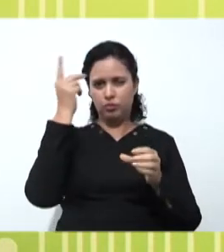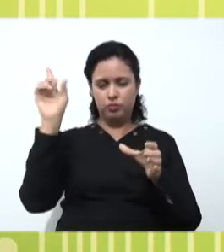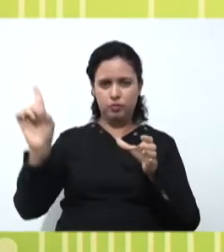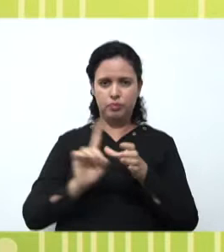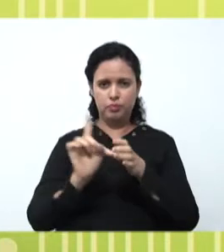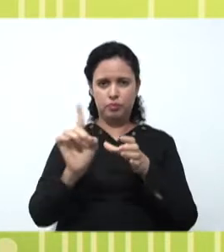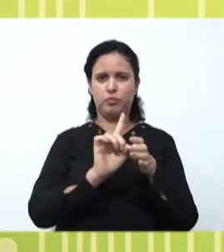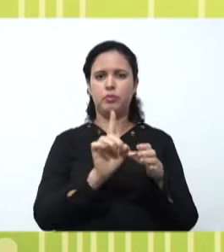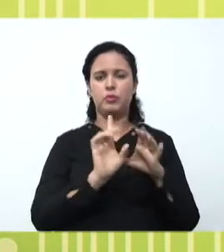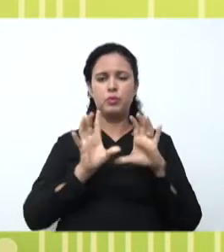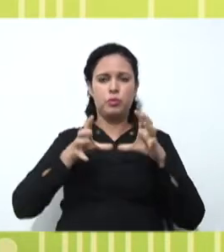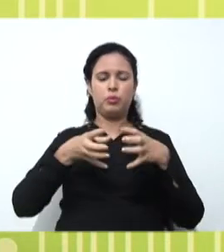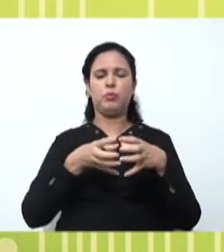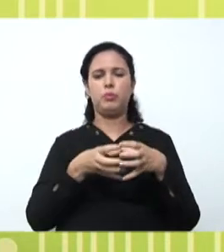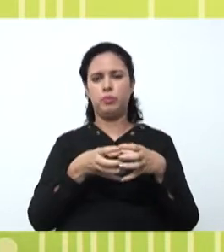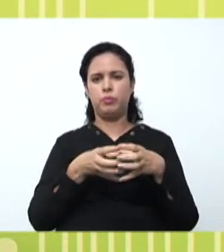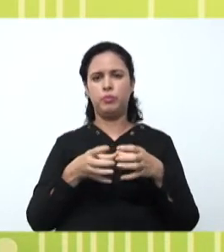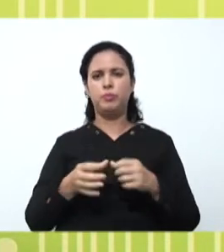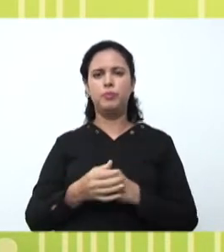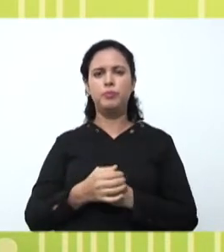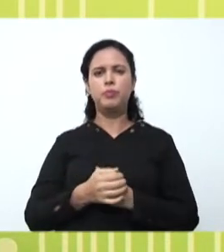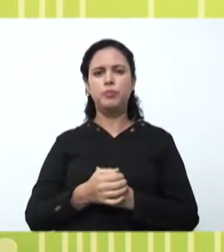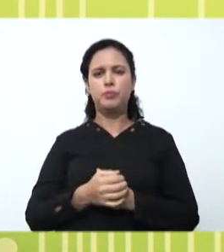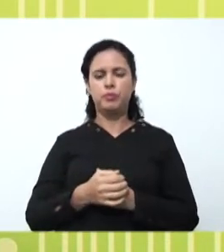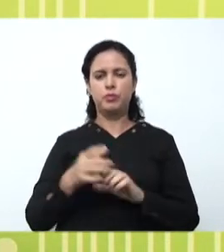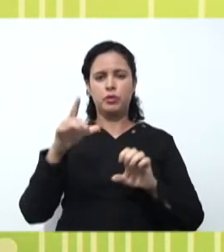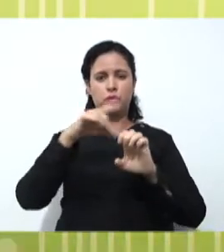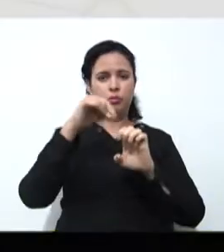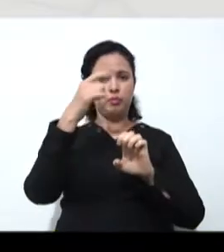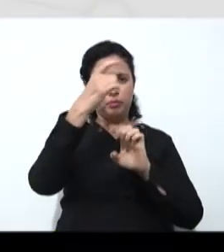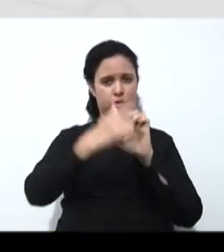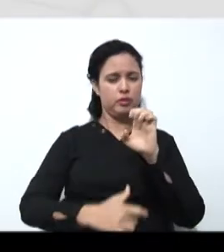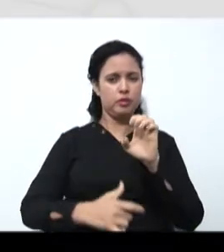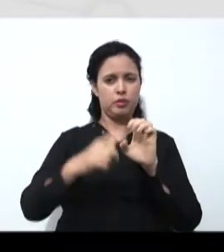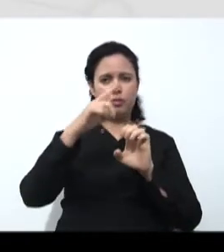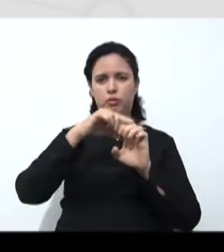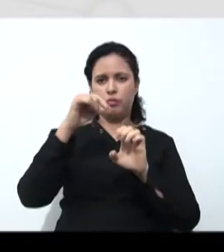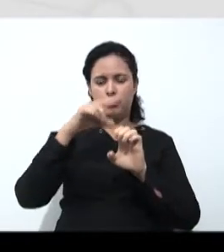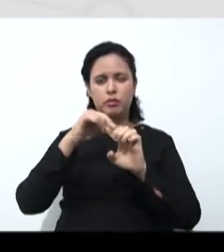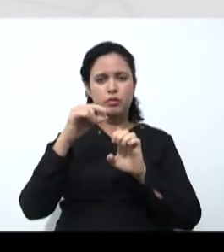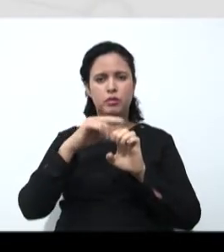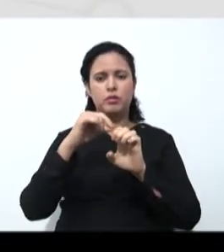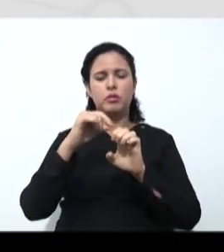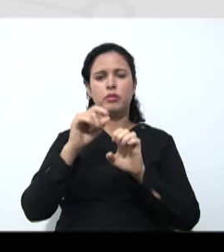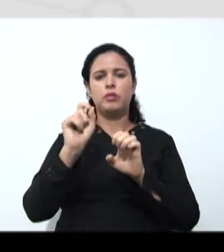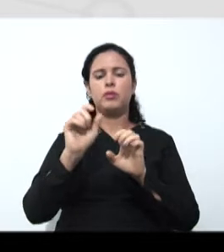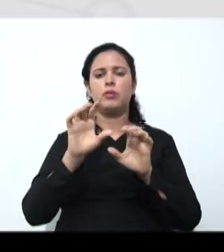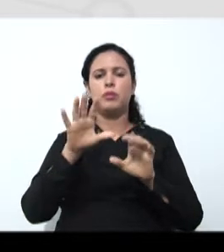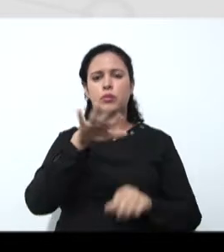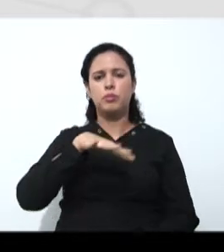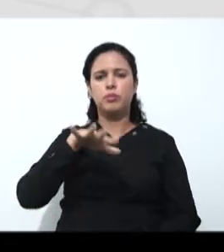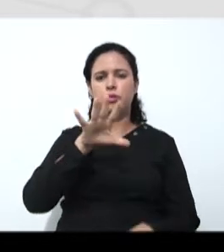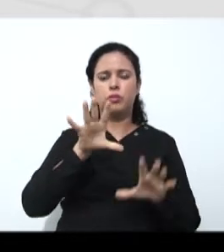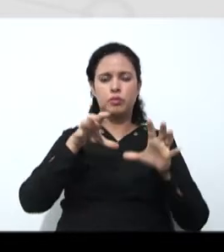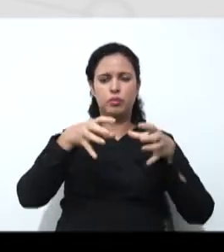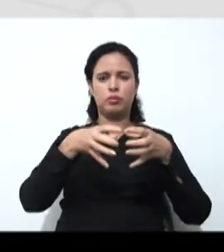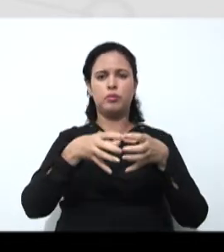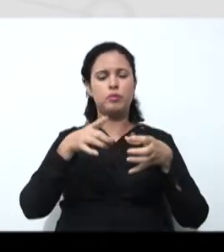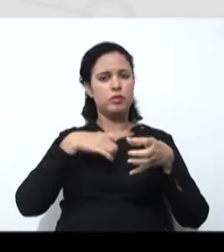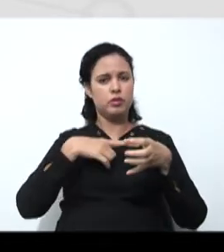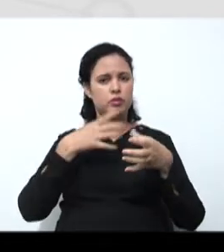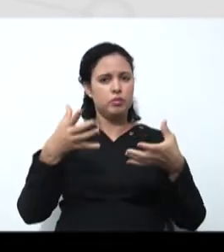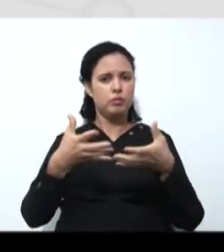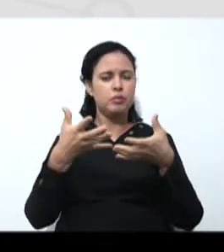associação conjunta. O empreendedor, no ambiente coletivo, ele vai exercer, então, uma